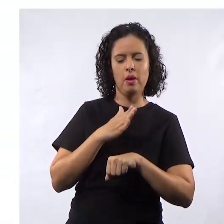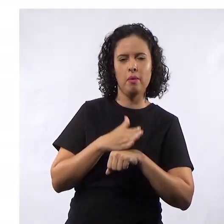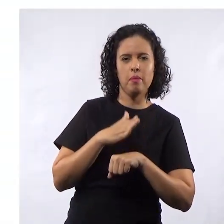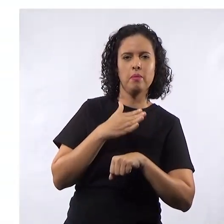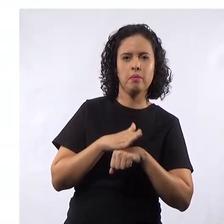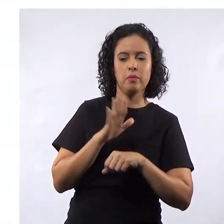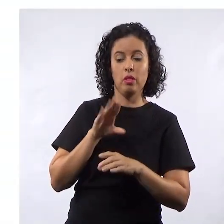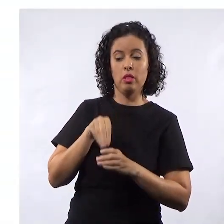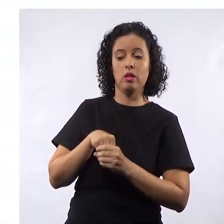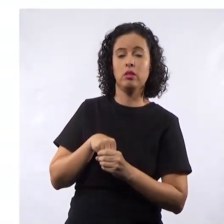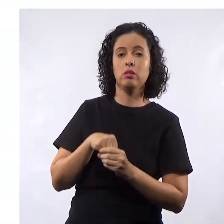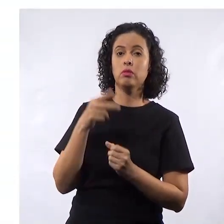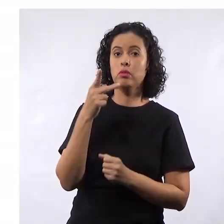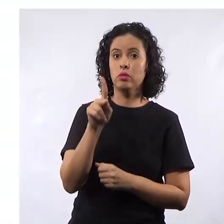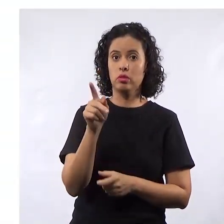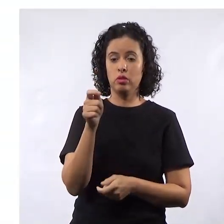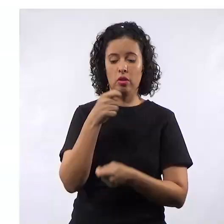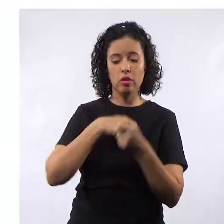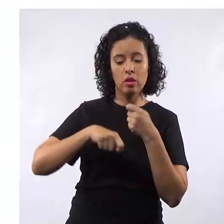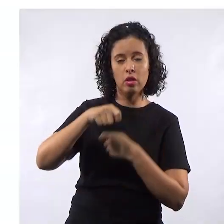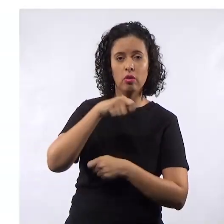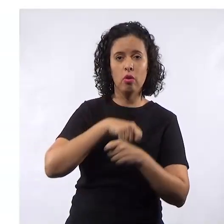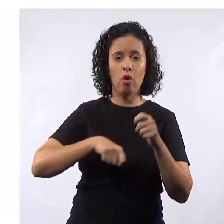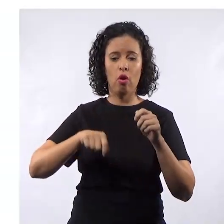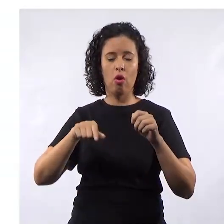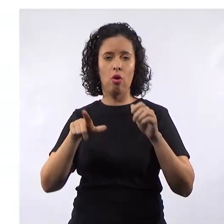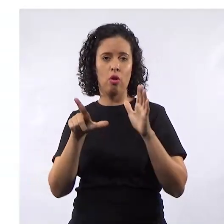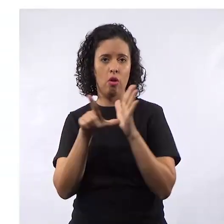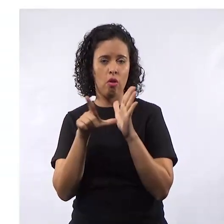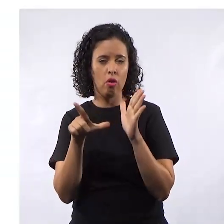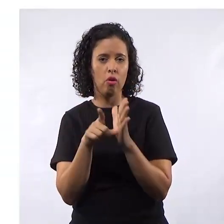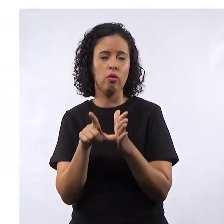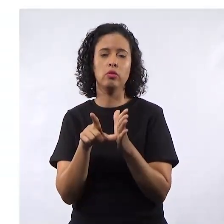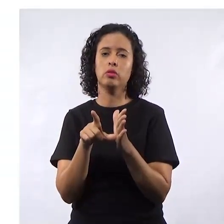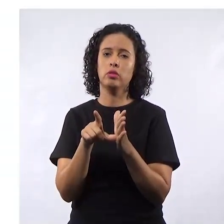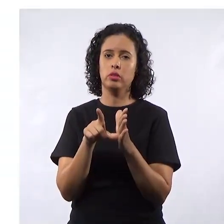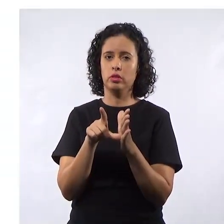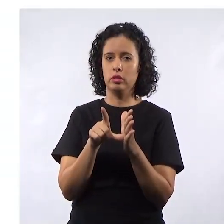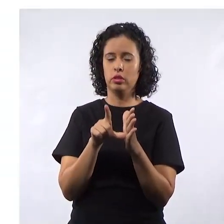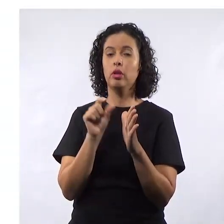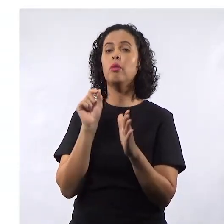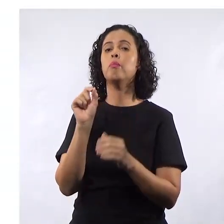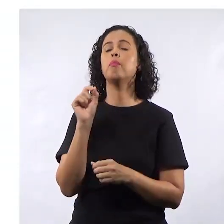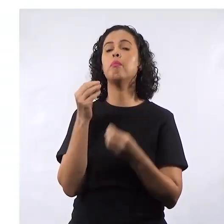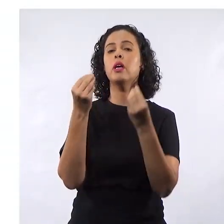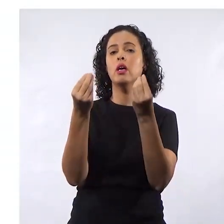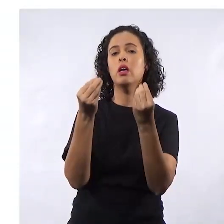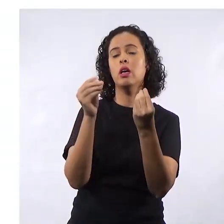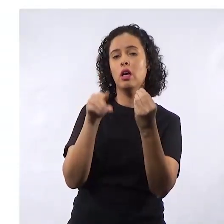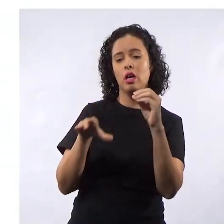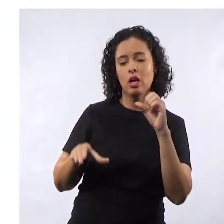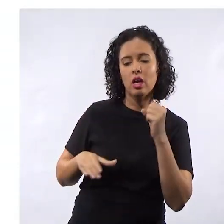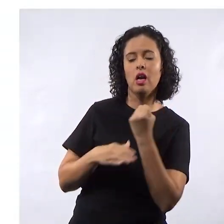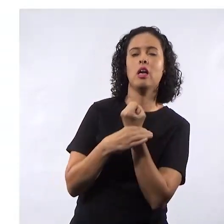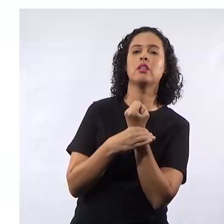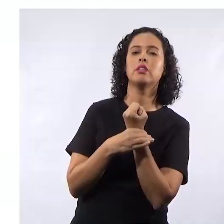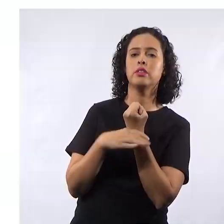praticando ações dentro do seu negócio, do seu comércio, de forma a não